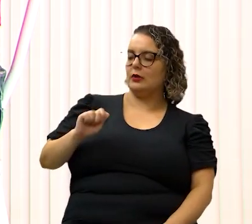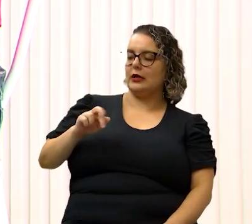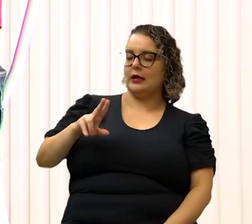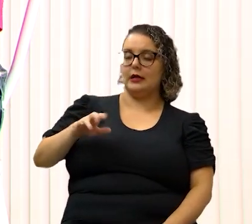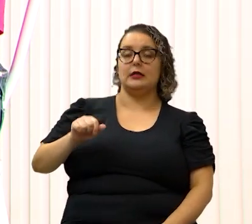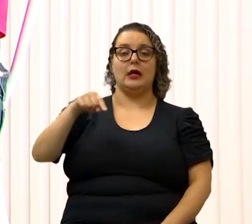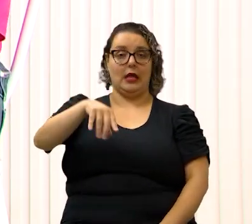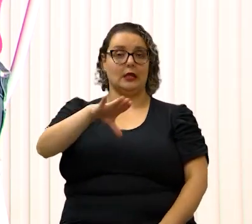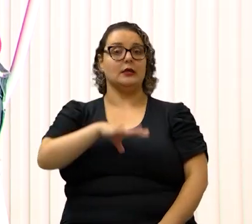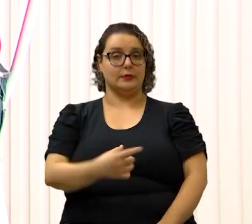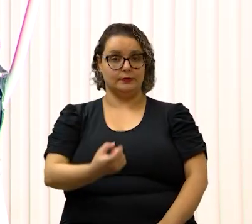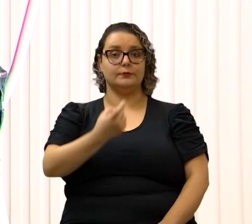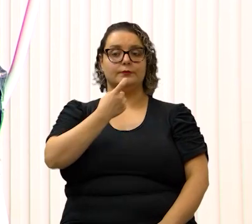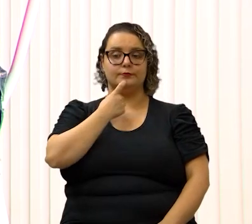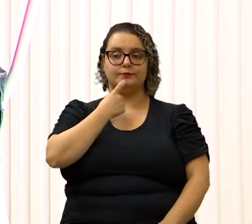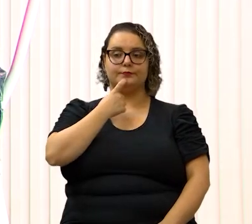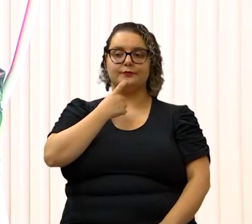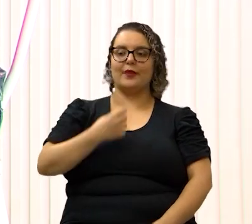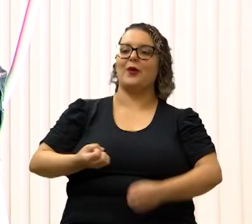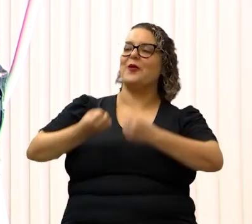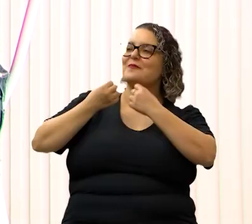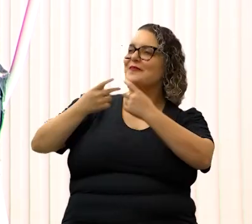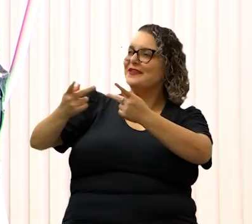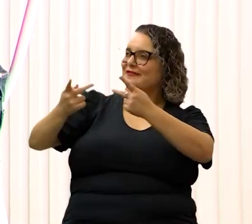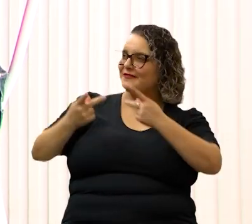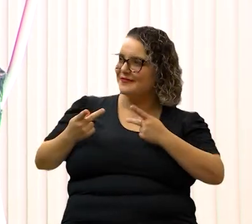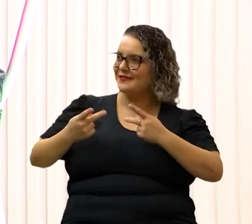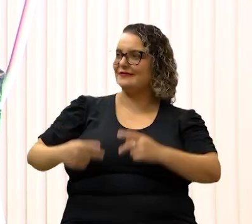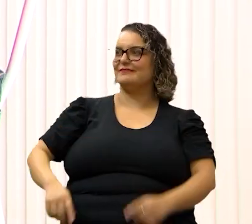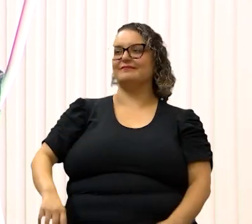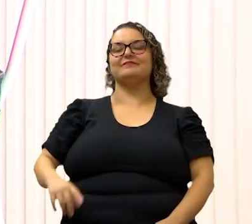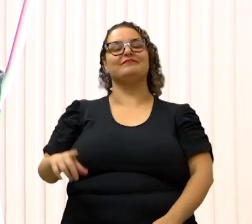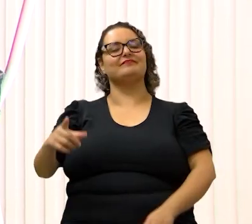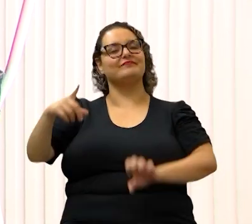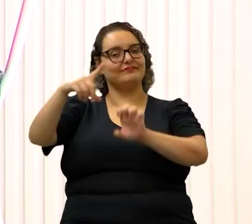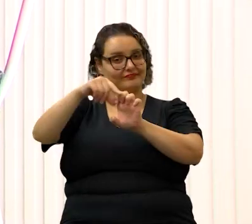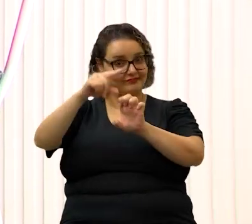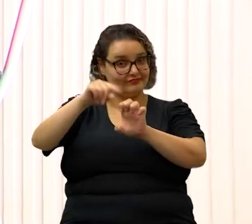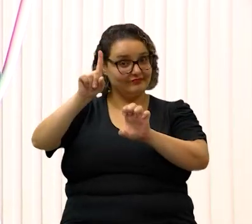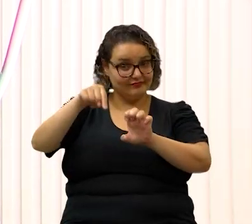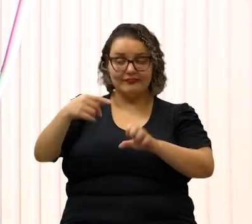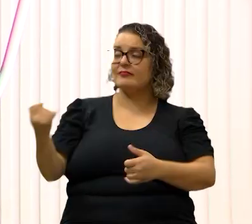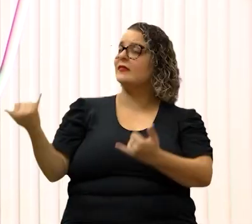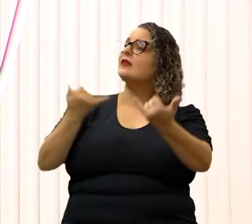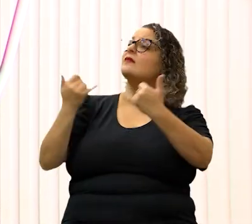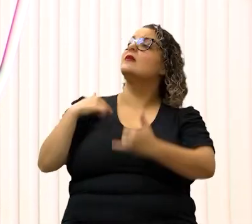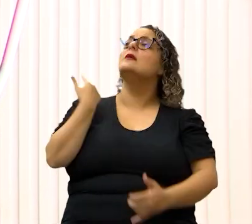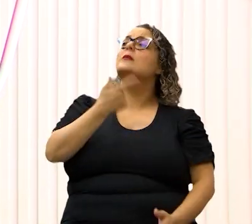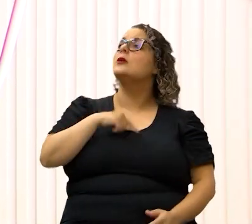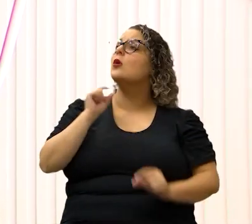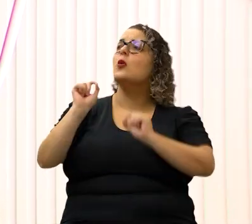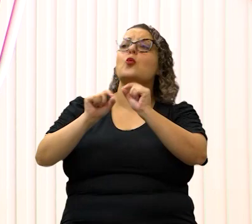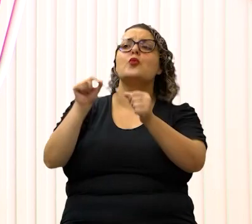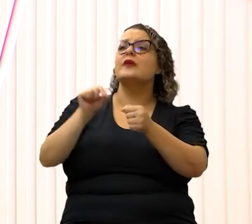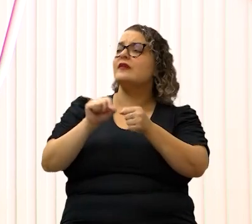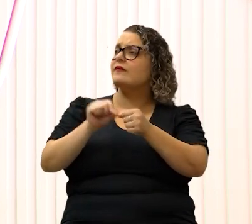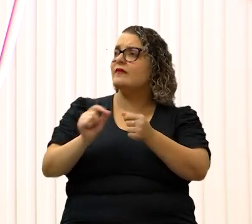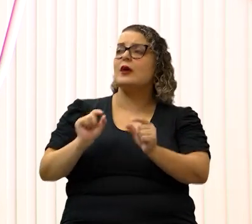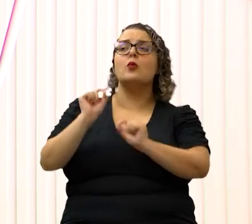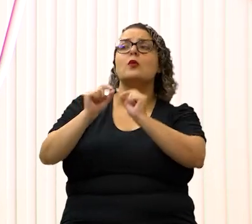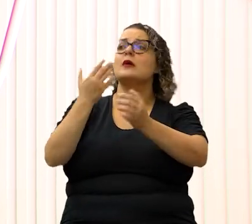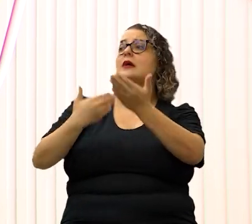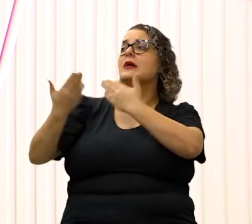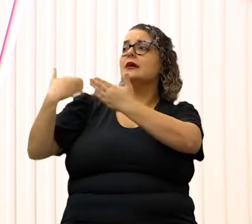está aqui em Campinas. Everton, seja bem-vindo ao Ser Empreendedor. Conta para nós o que você faz, o que